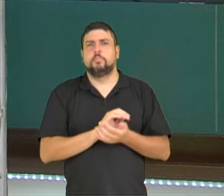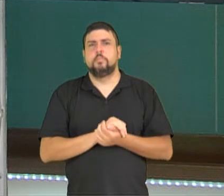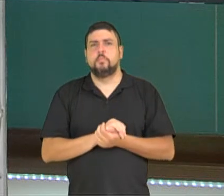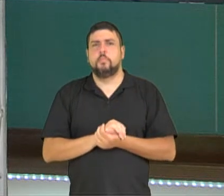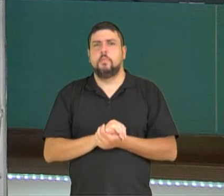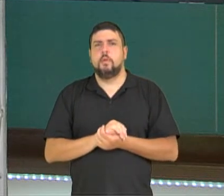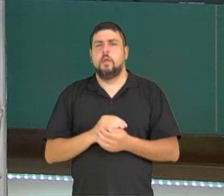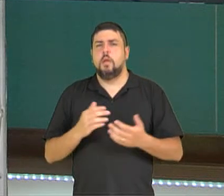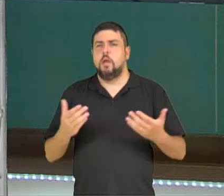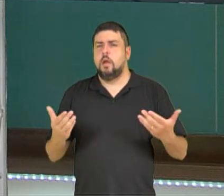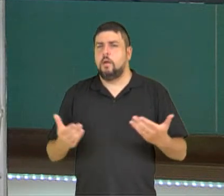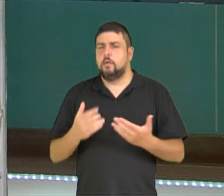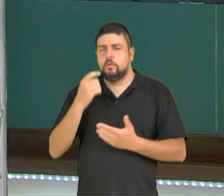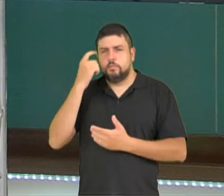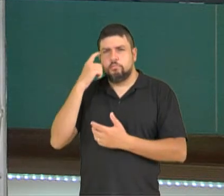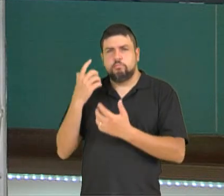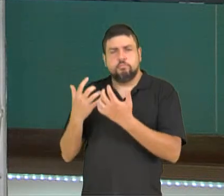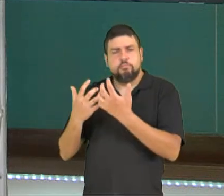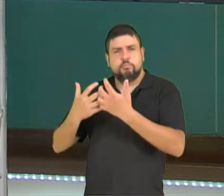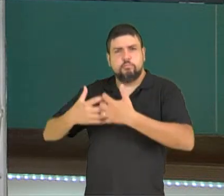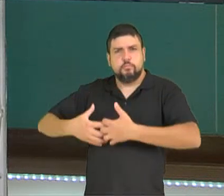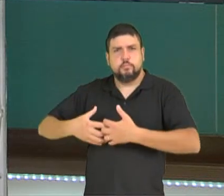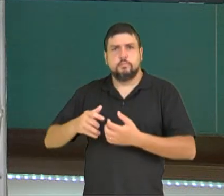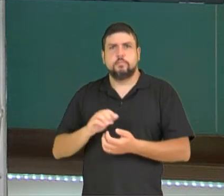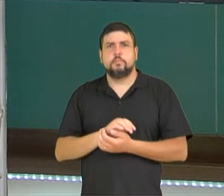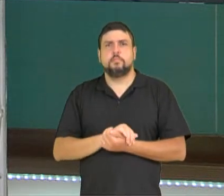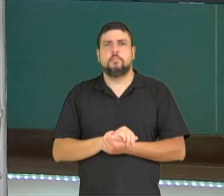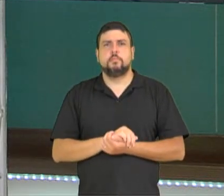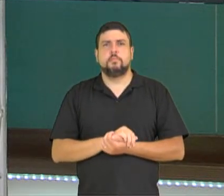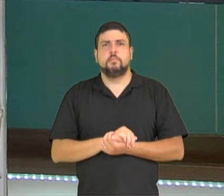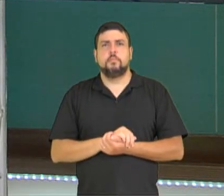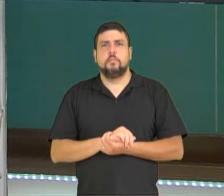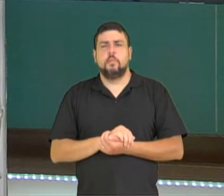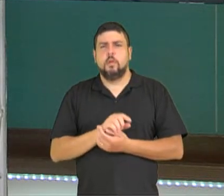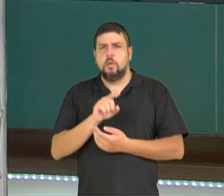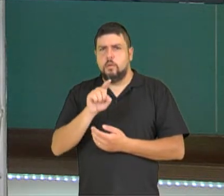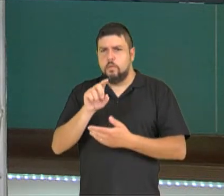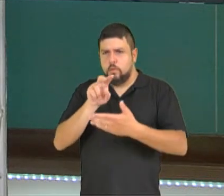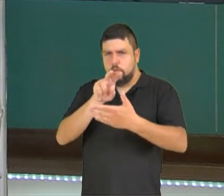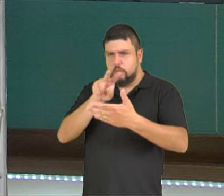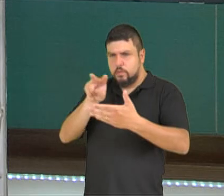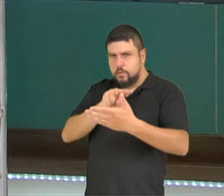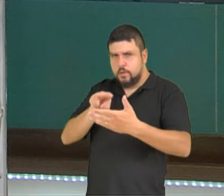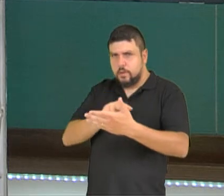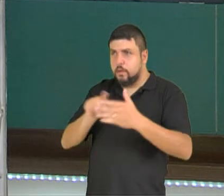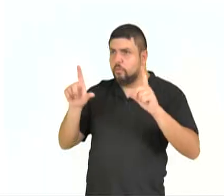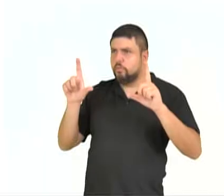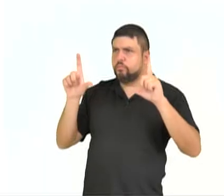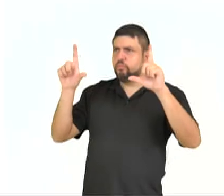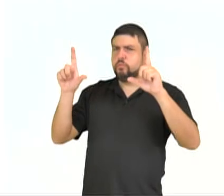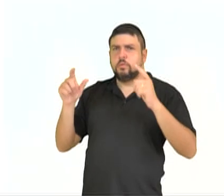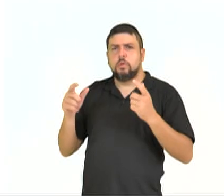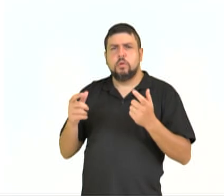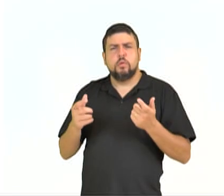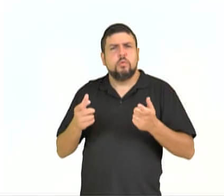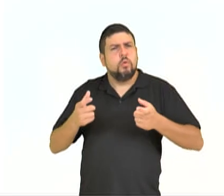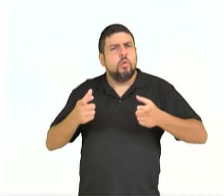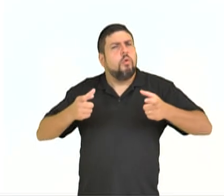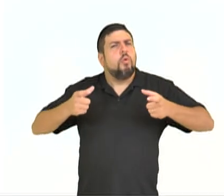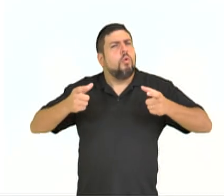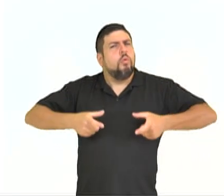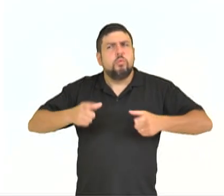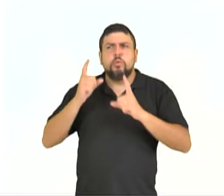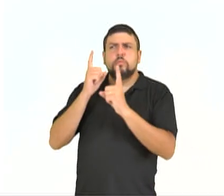nós temos algumas reflexões aqui. Você costuma ler cartazes? Onde geralmente nós